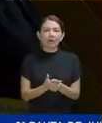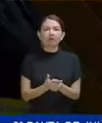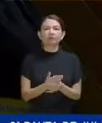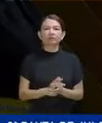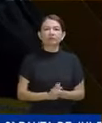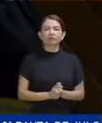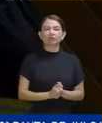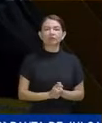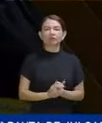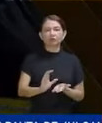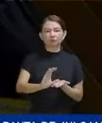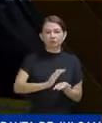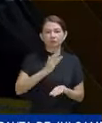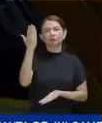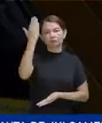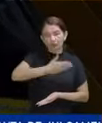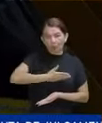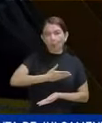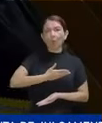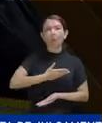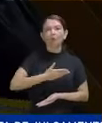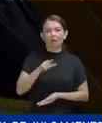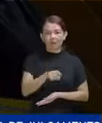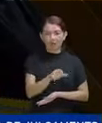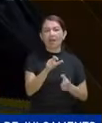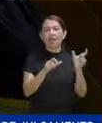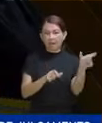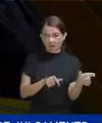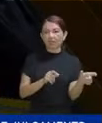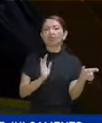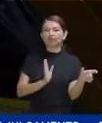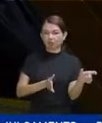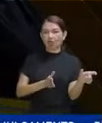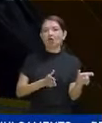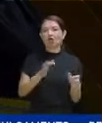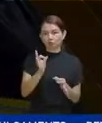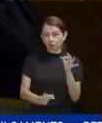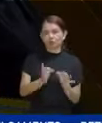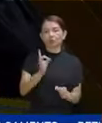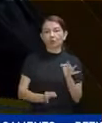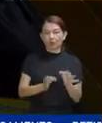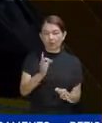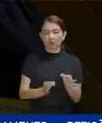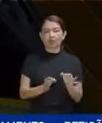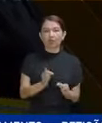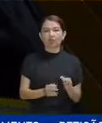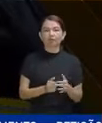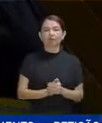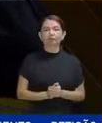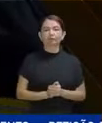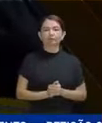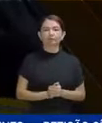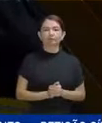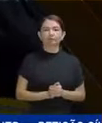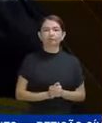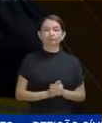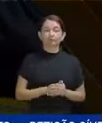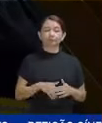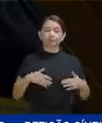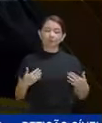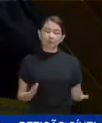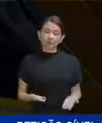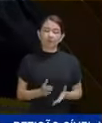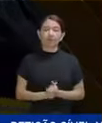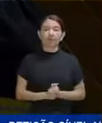de contas em que figura como parte, processo já julgado e em fase de execução de sentença. No processo